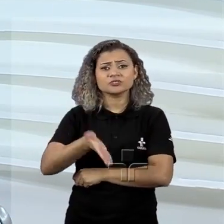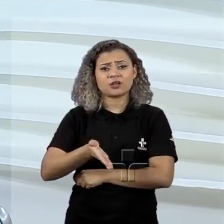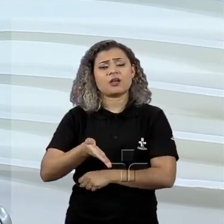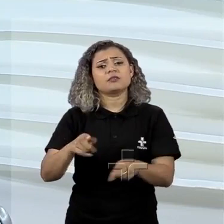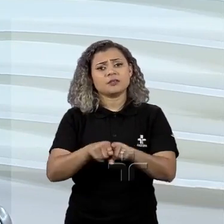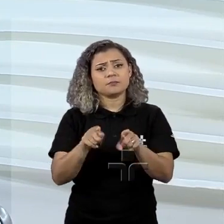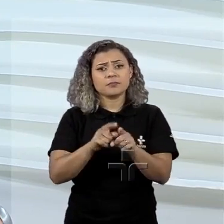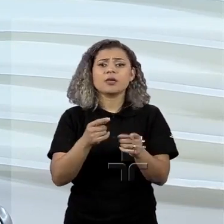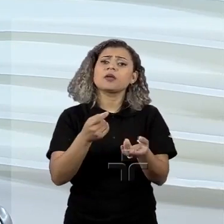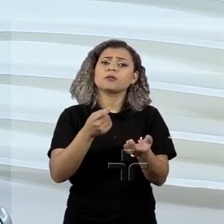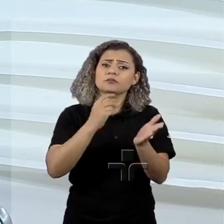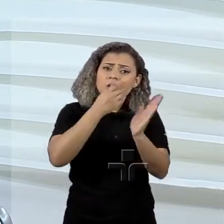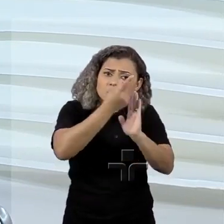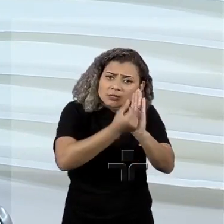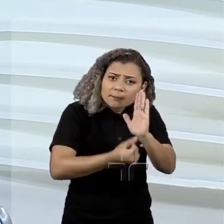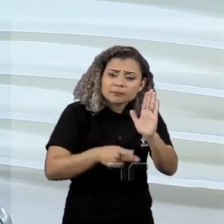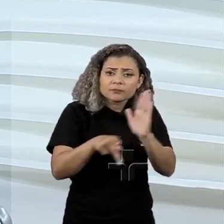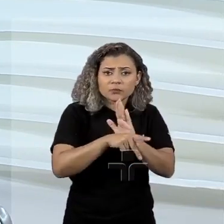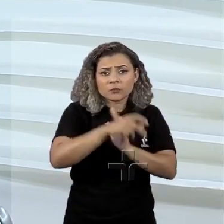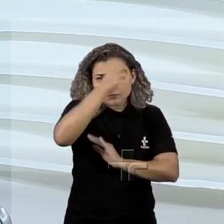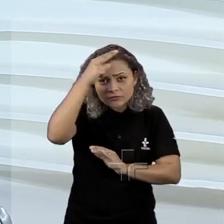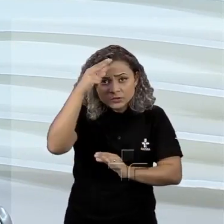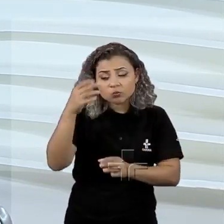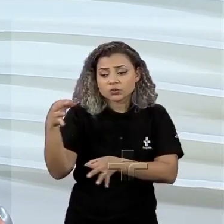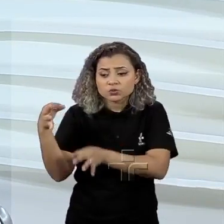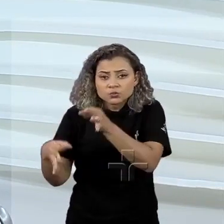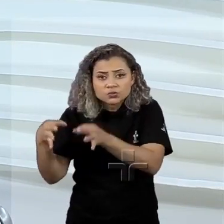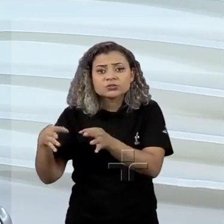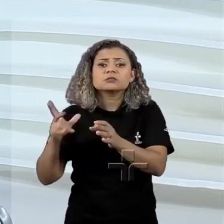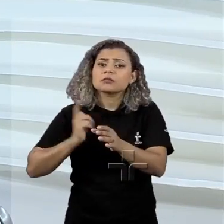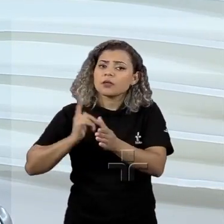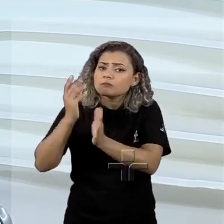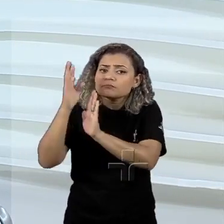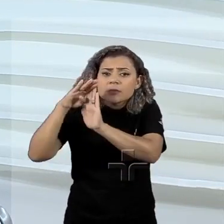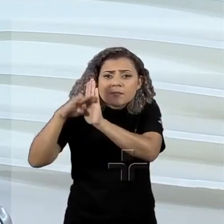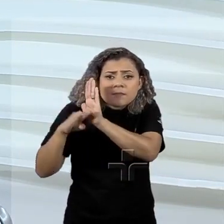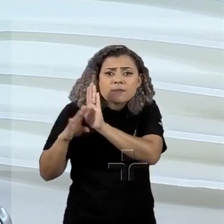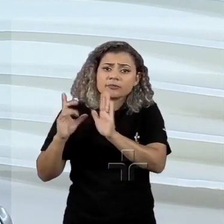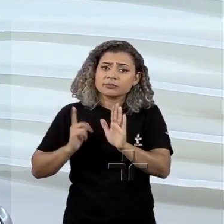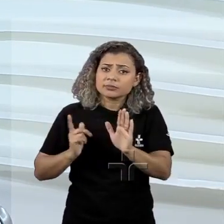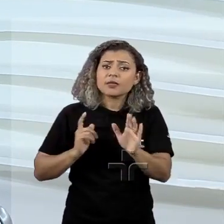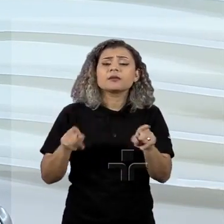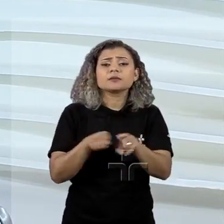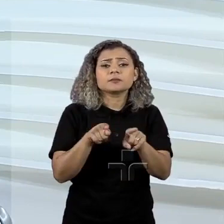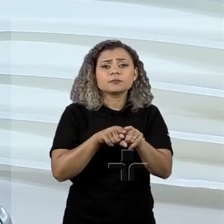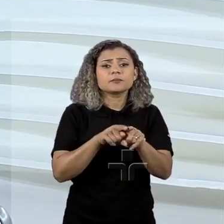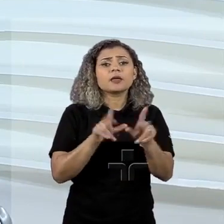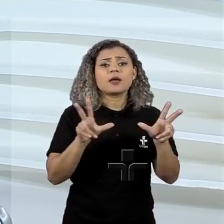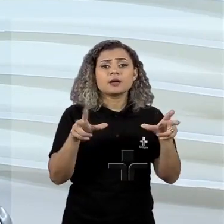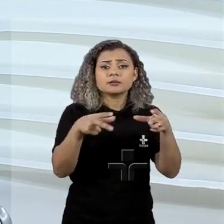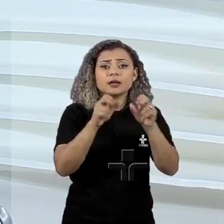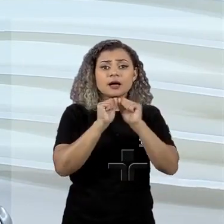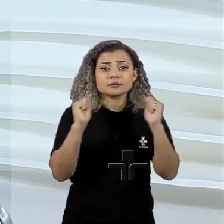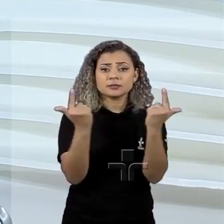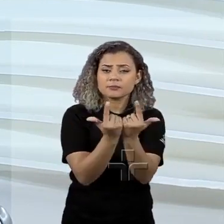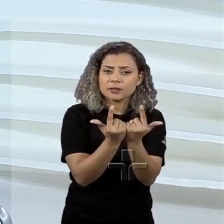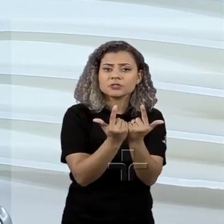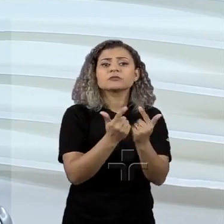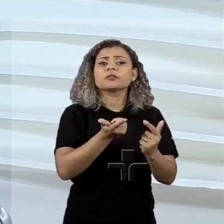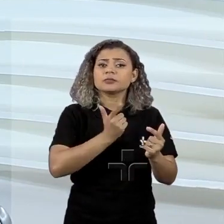Contas do município, já há deliberações também do Tribunal de Justiça, já há um conceito na Assembleia Legislativa, eu diria menos